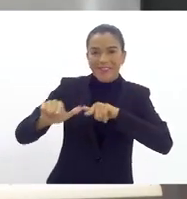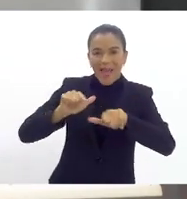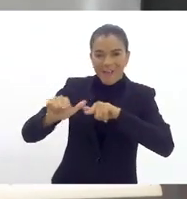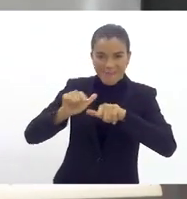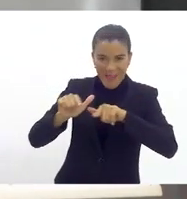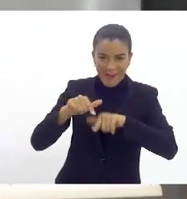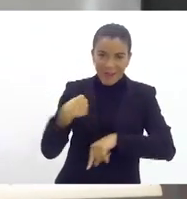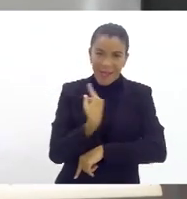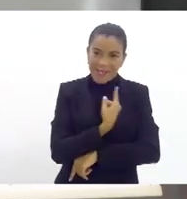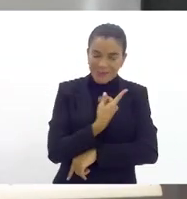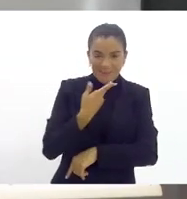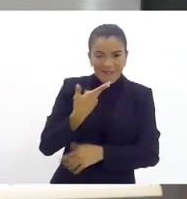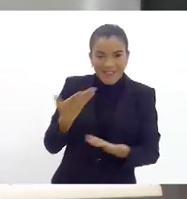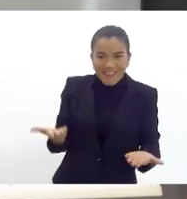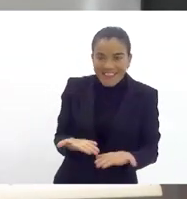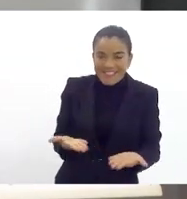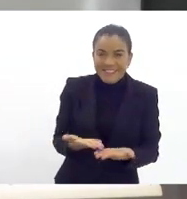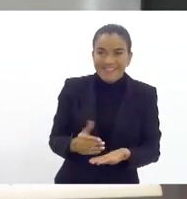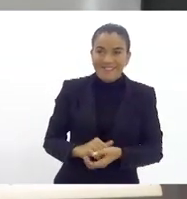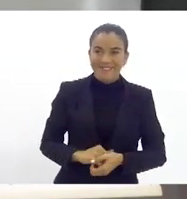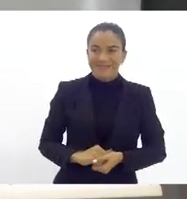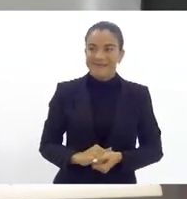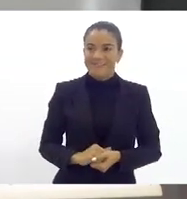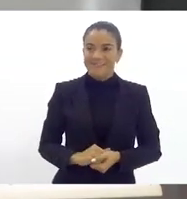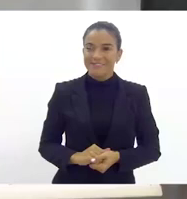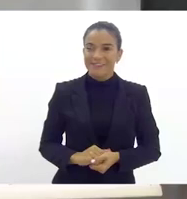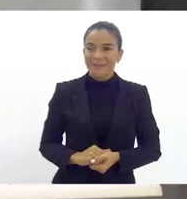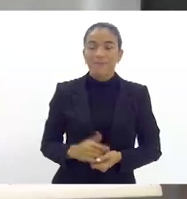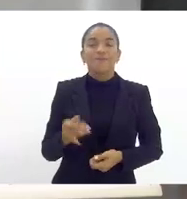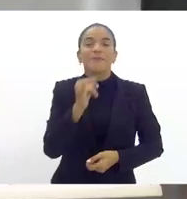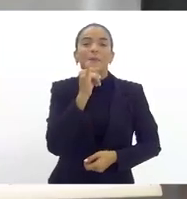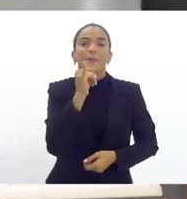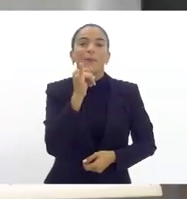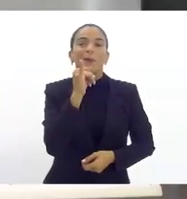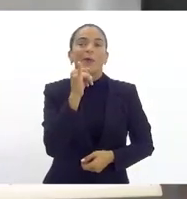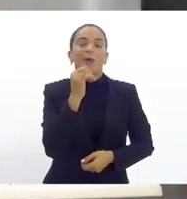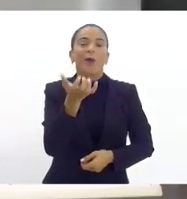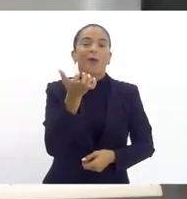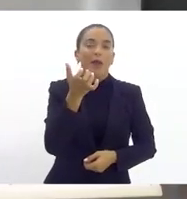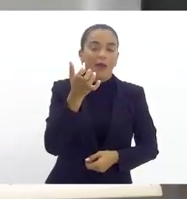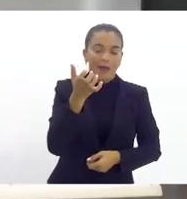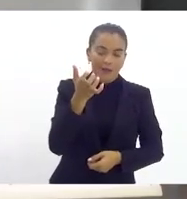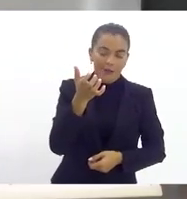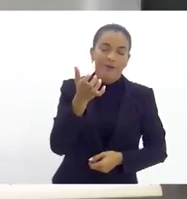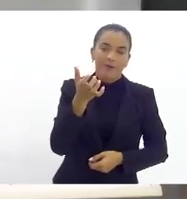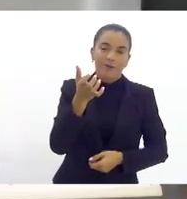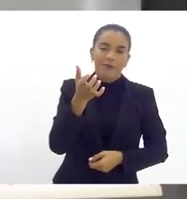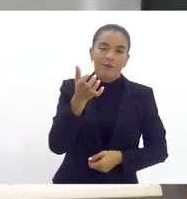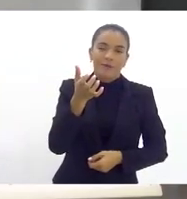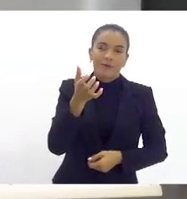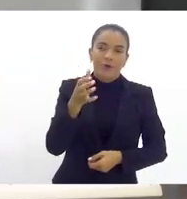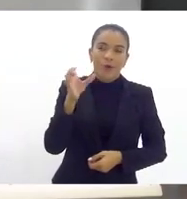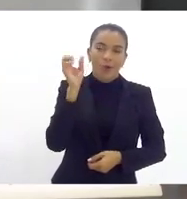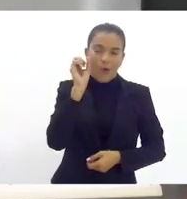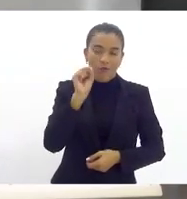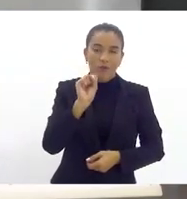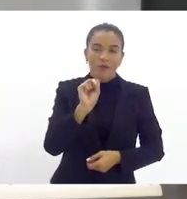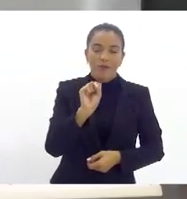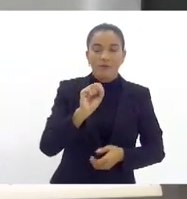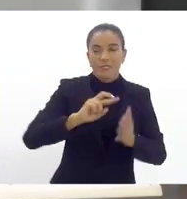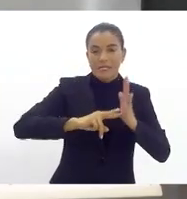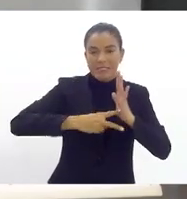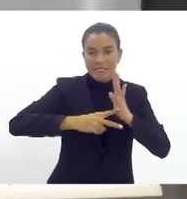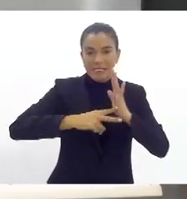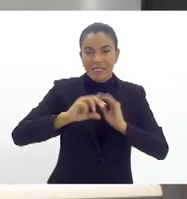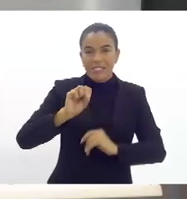que a gente está aferindo aqui agora por exemplo eu queria ouvir essa o cinto que